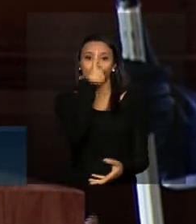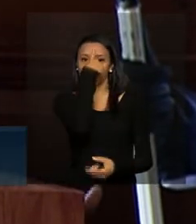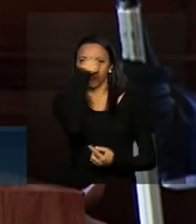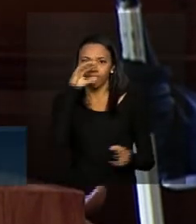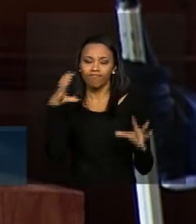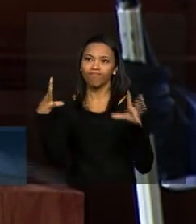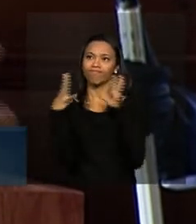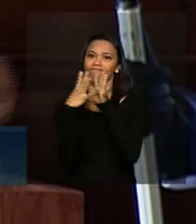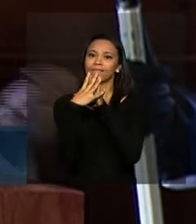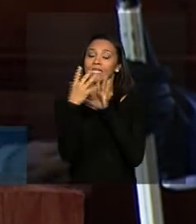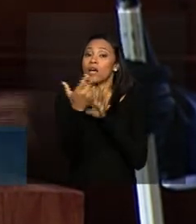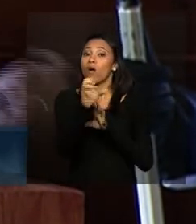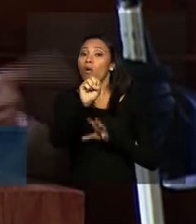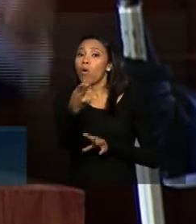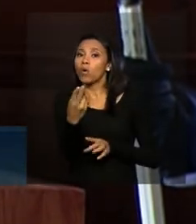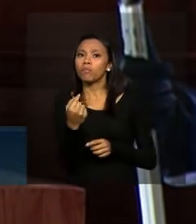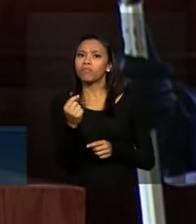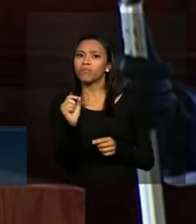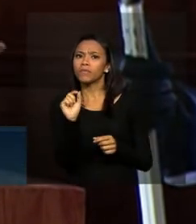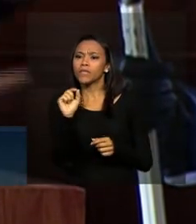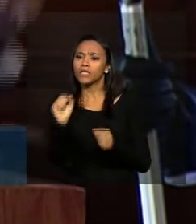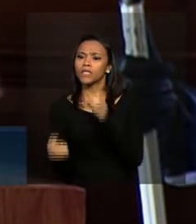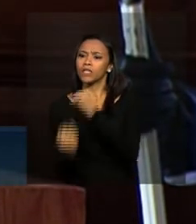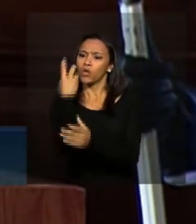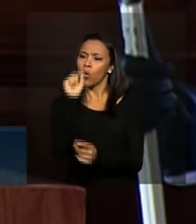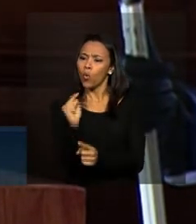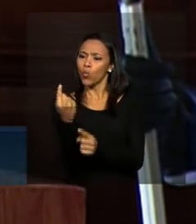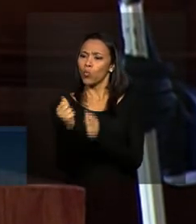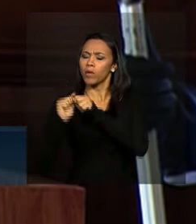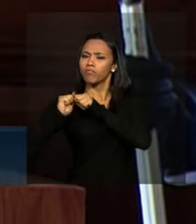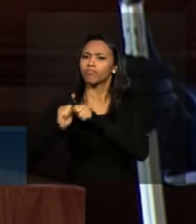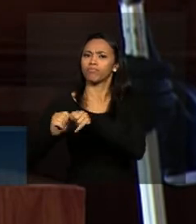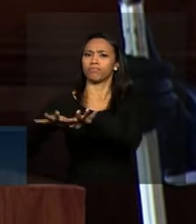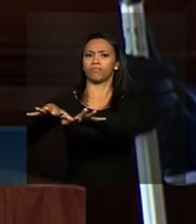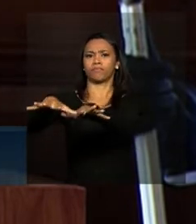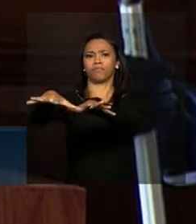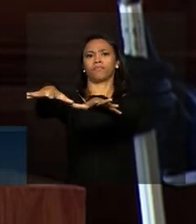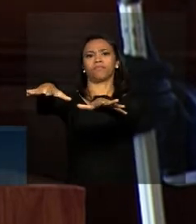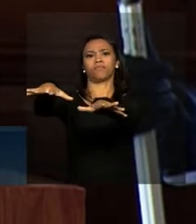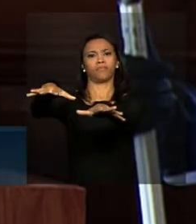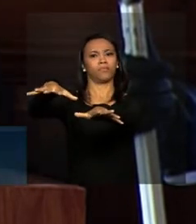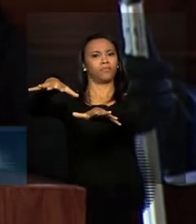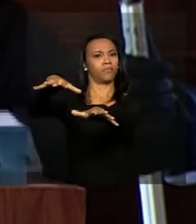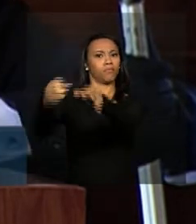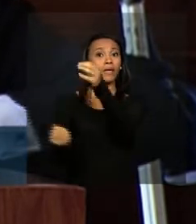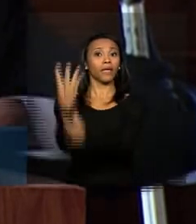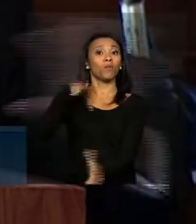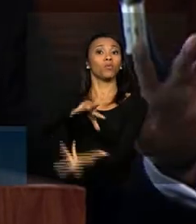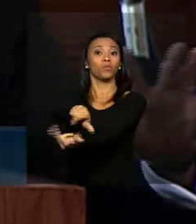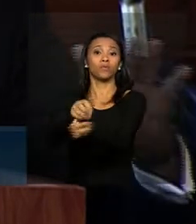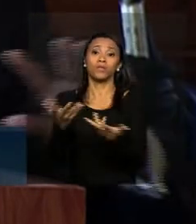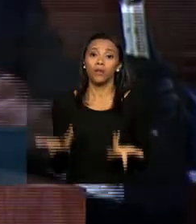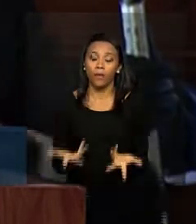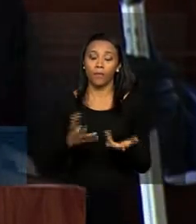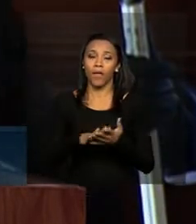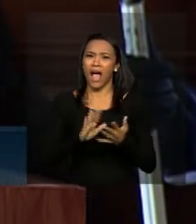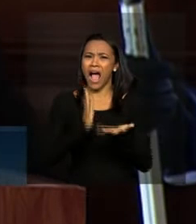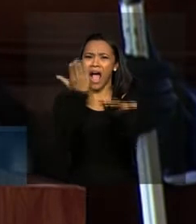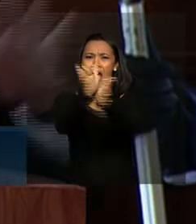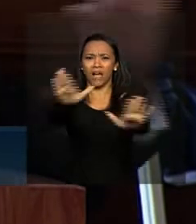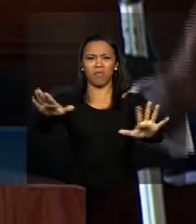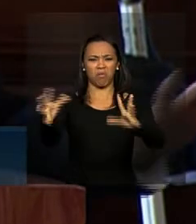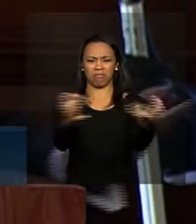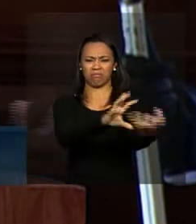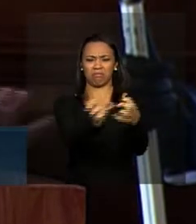criou foi um primeiro ponto que evoluiu para a figura criadora da humanidade. Portanto, acabou com essa discussão